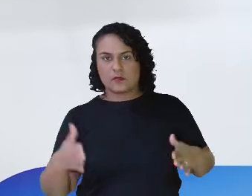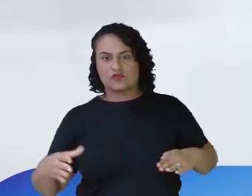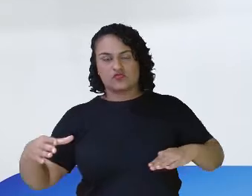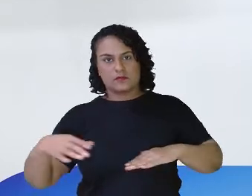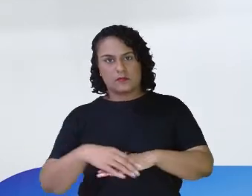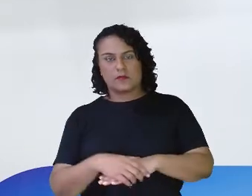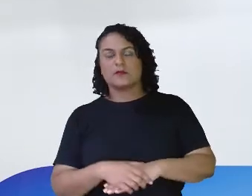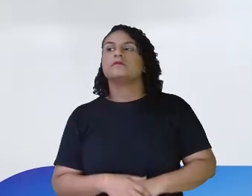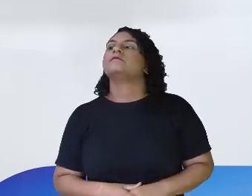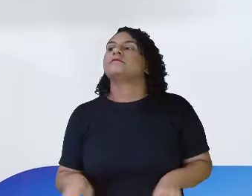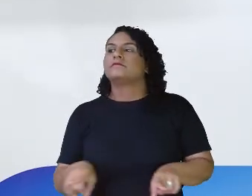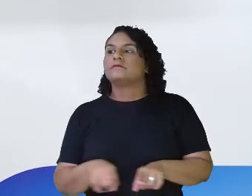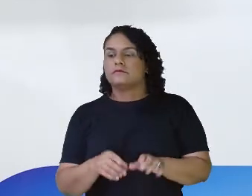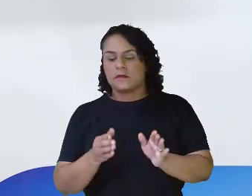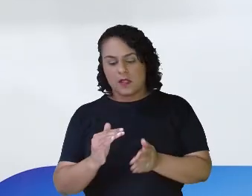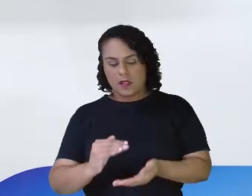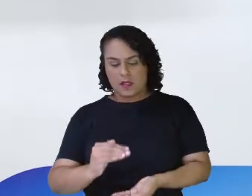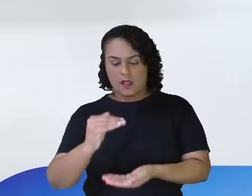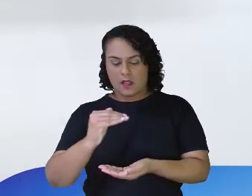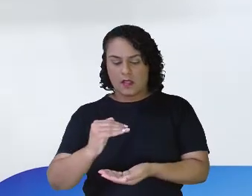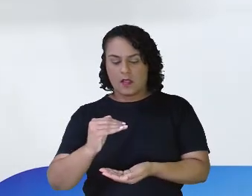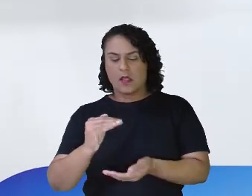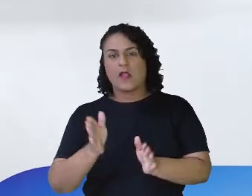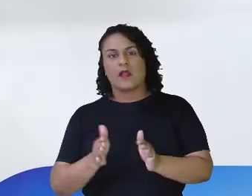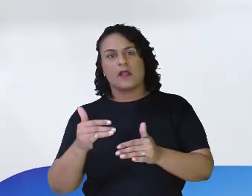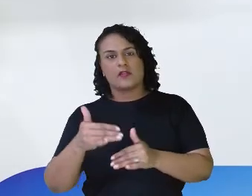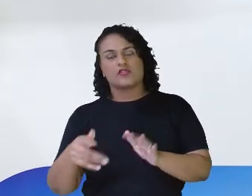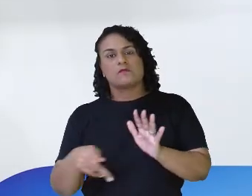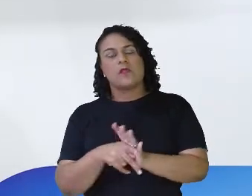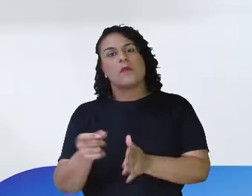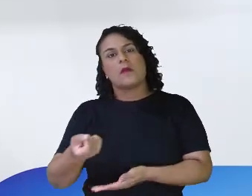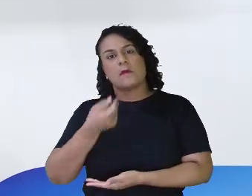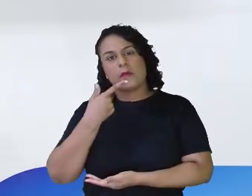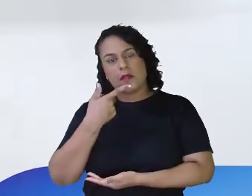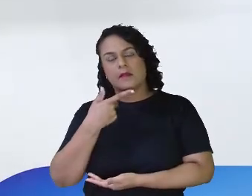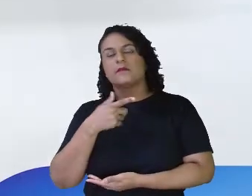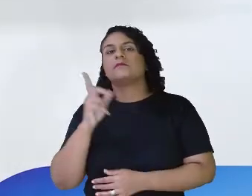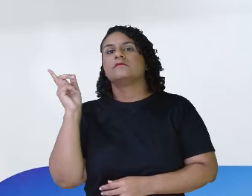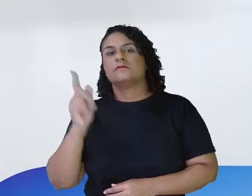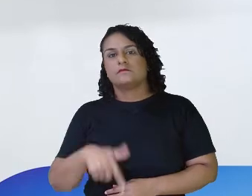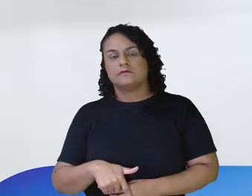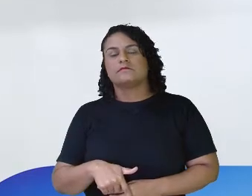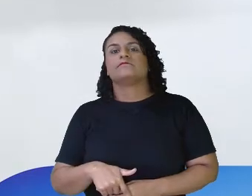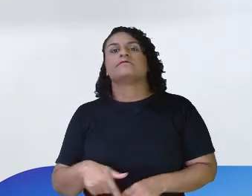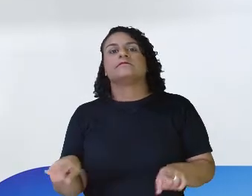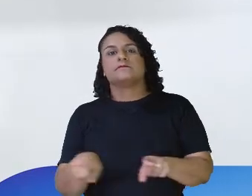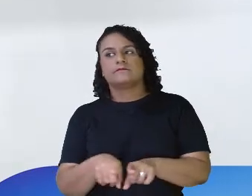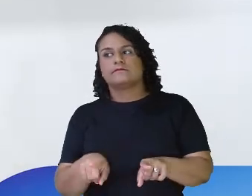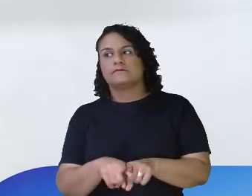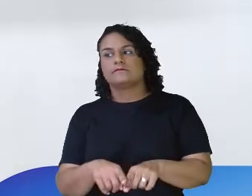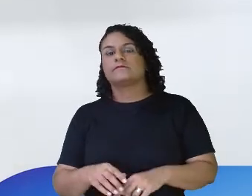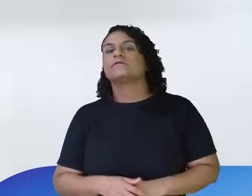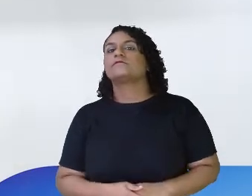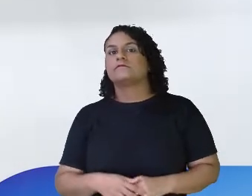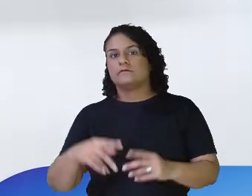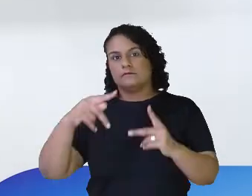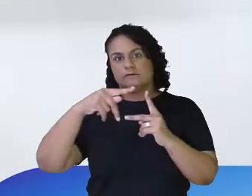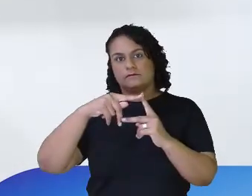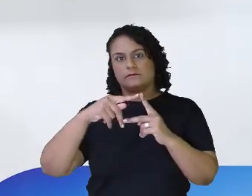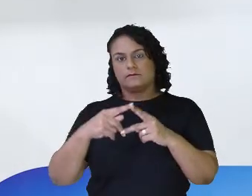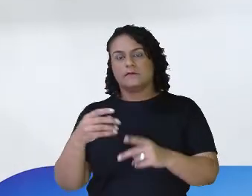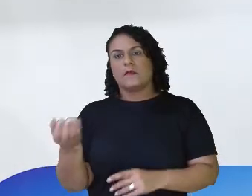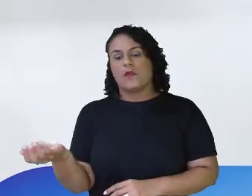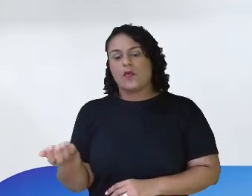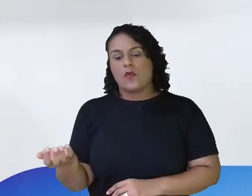A caixinha de remédio também é um sólido geométrico. Eu tenho o meu cubo, aquele dado